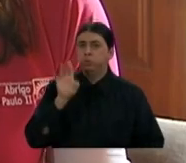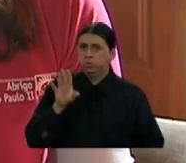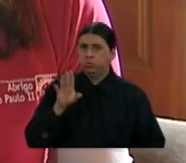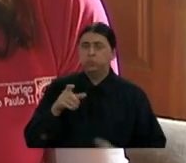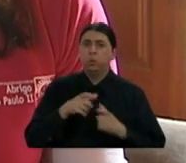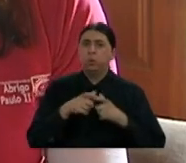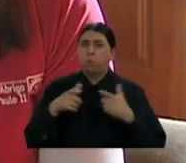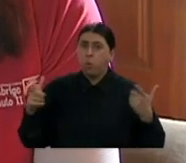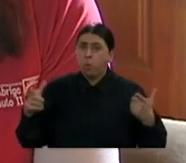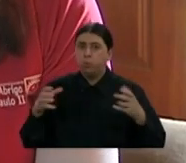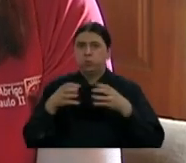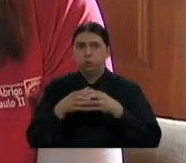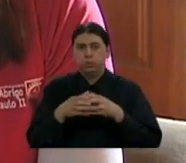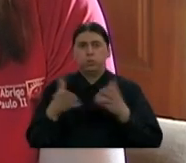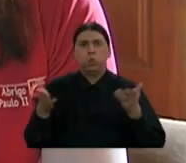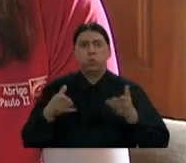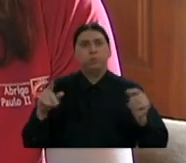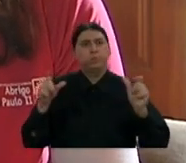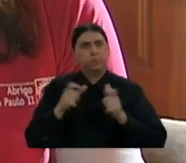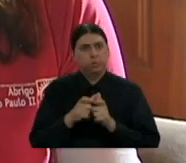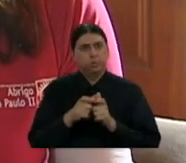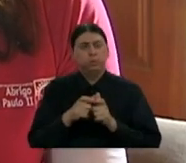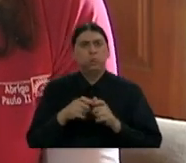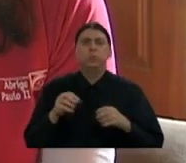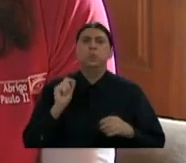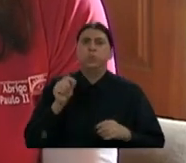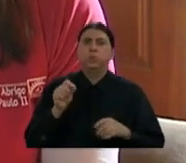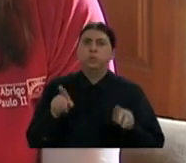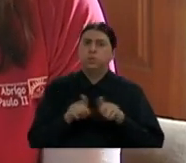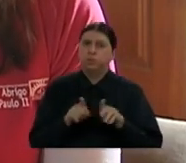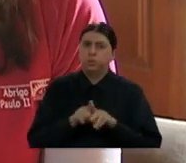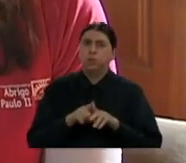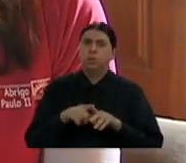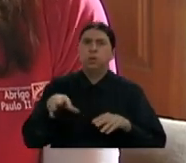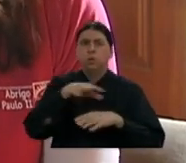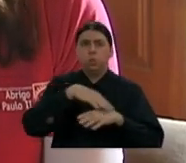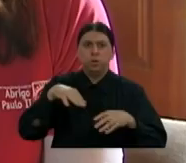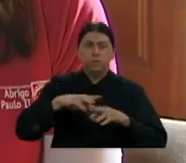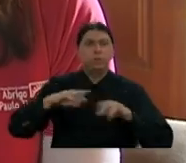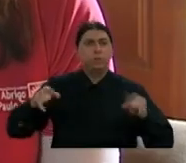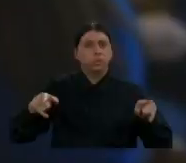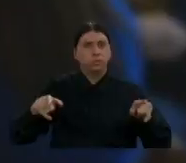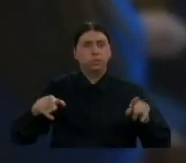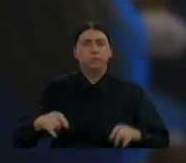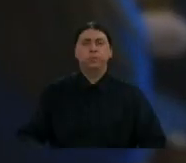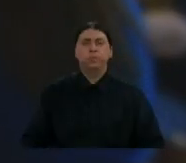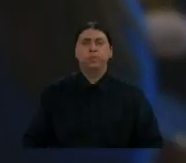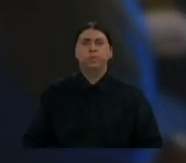grupo e agora um pequeno grupo né e lugar né diferenciado